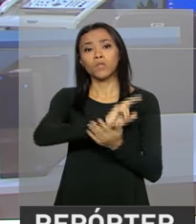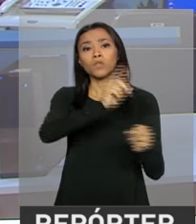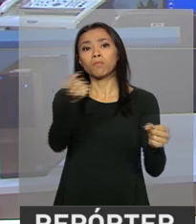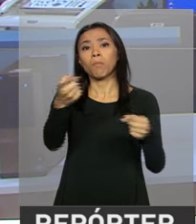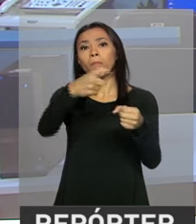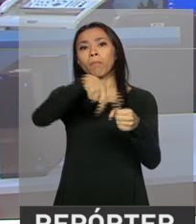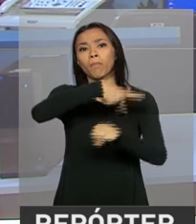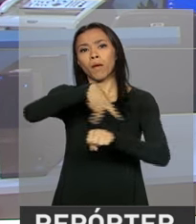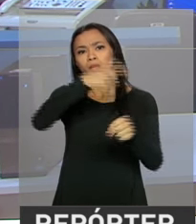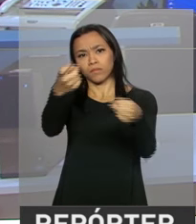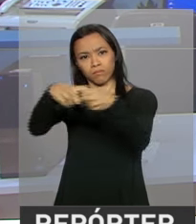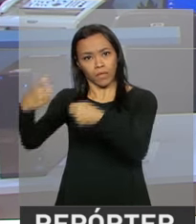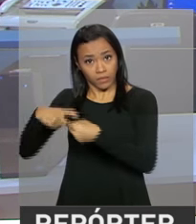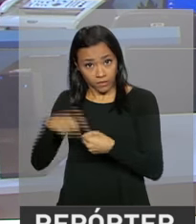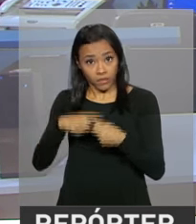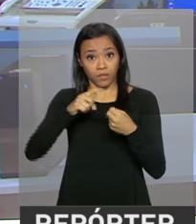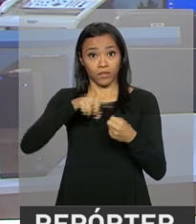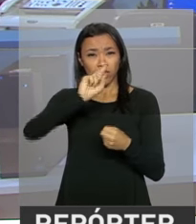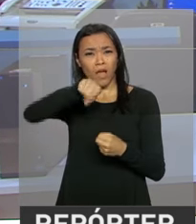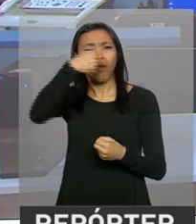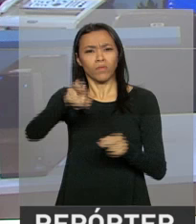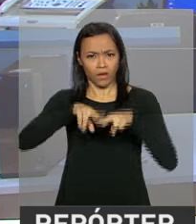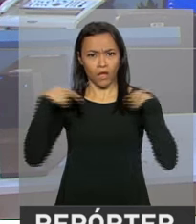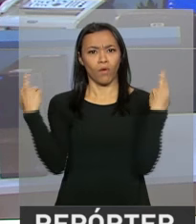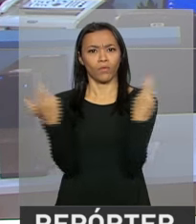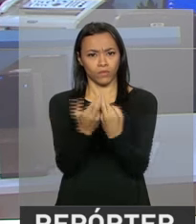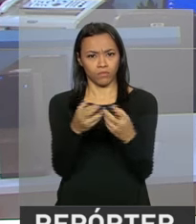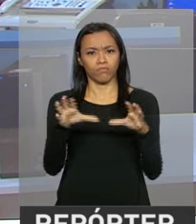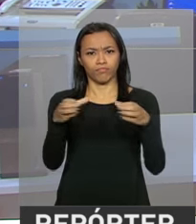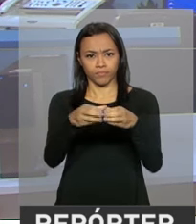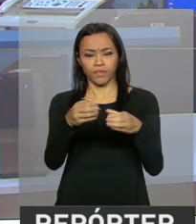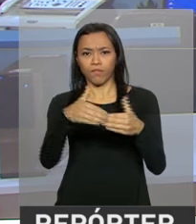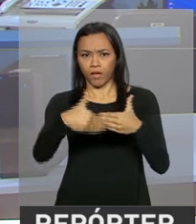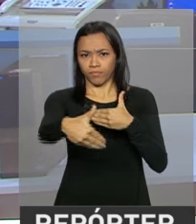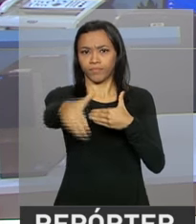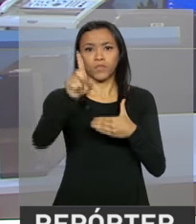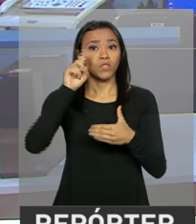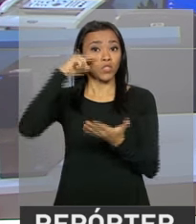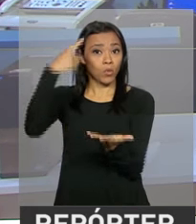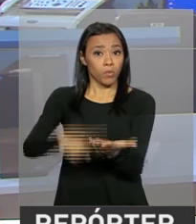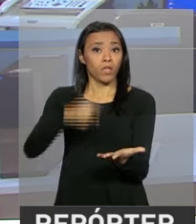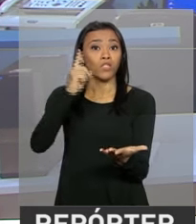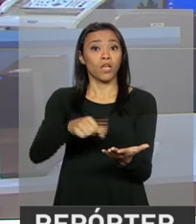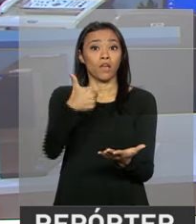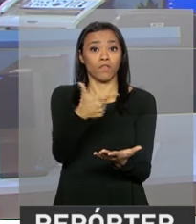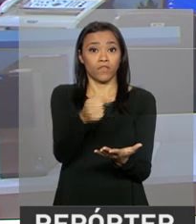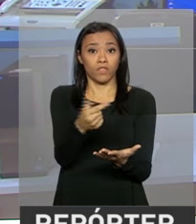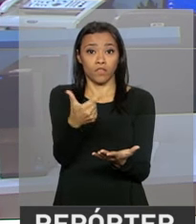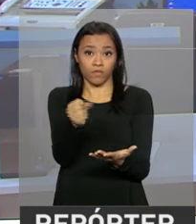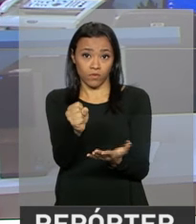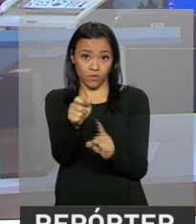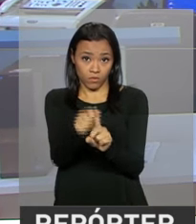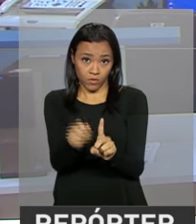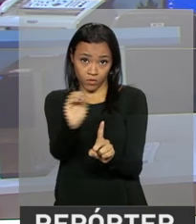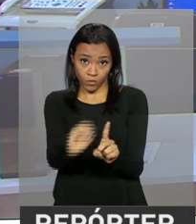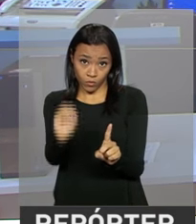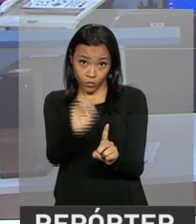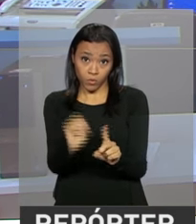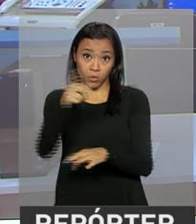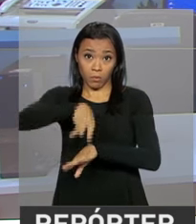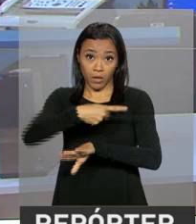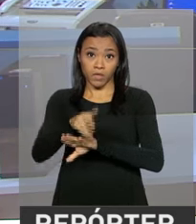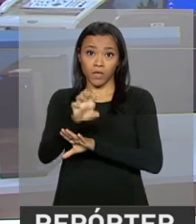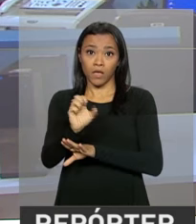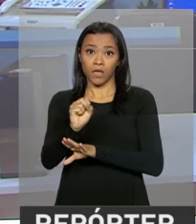próxima reunião da comissão internacional Baleeira marcada de 20 a 28 de outubro na Eslovênia a luta pela